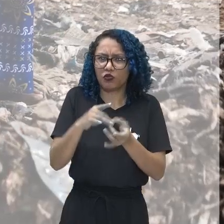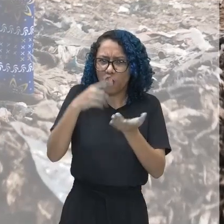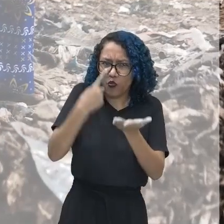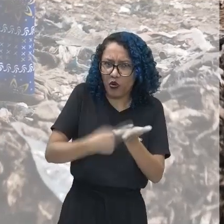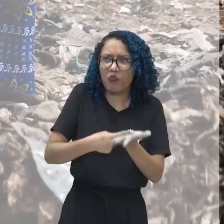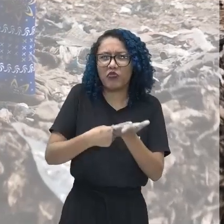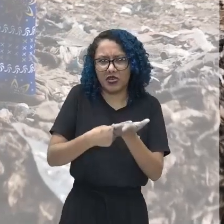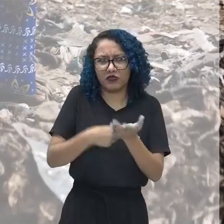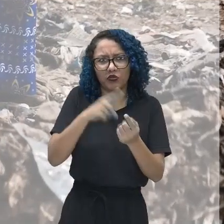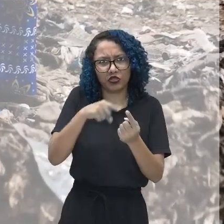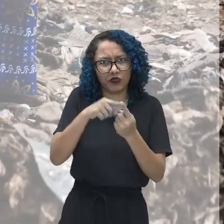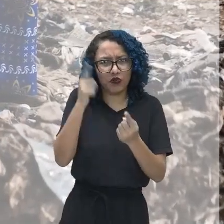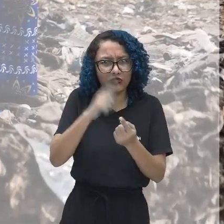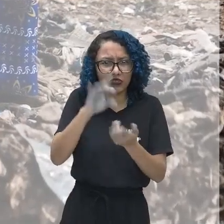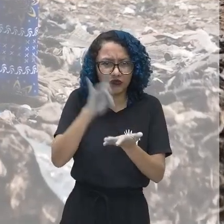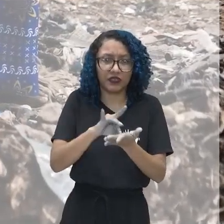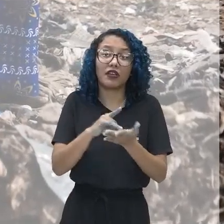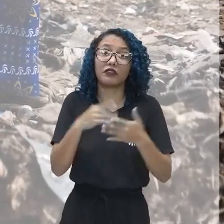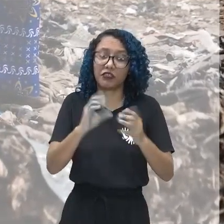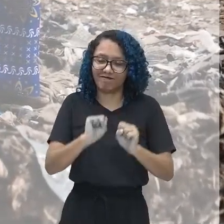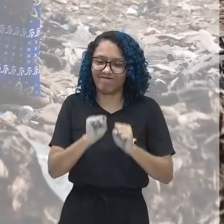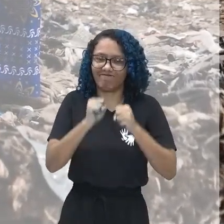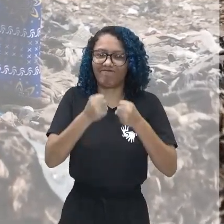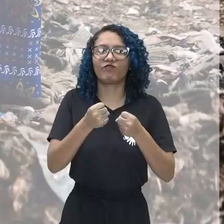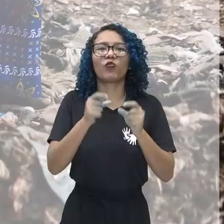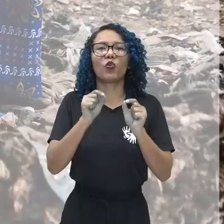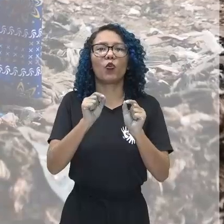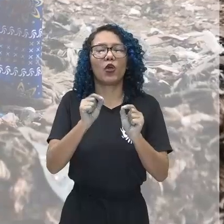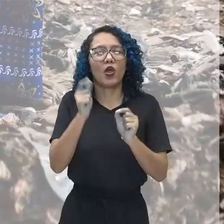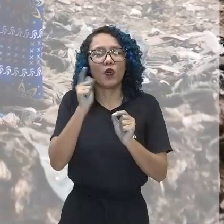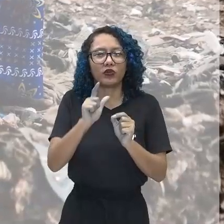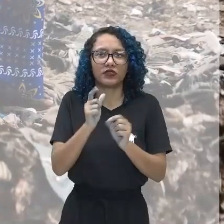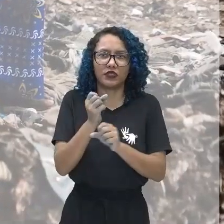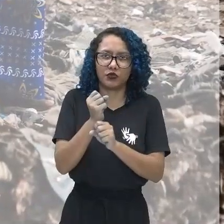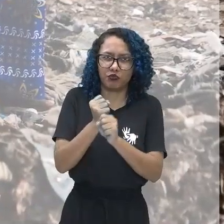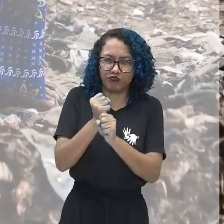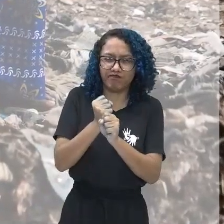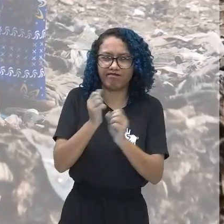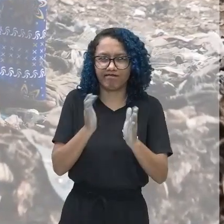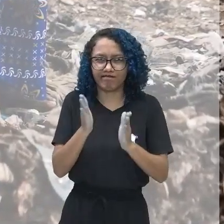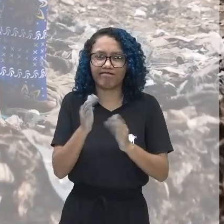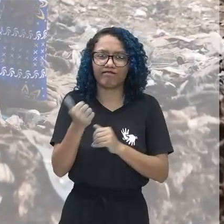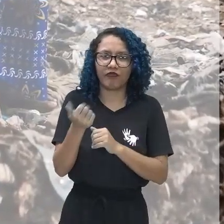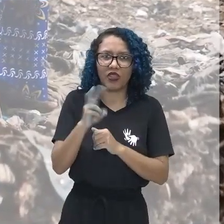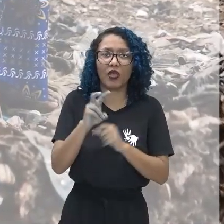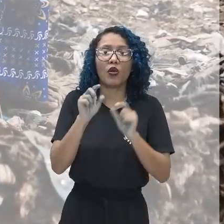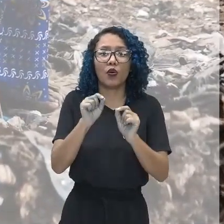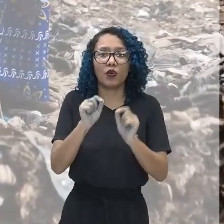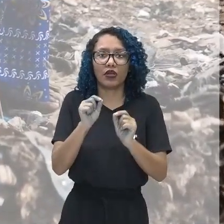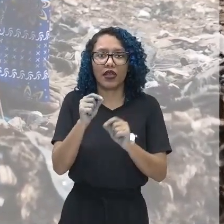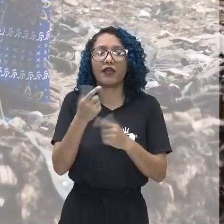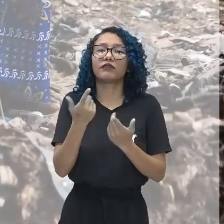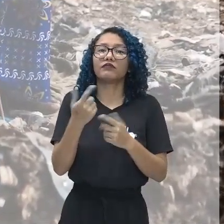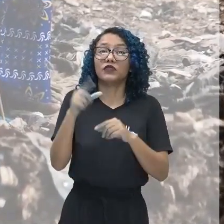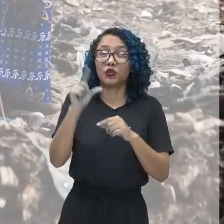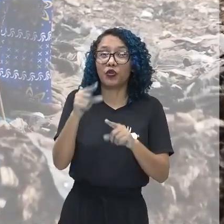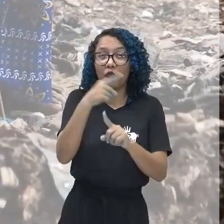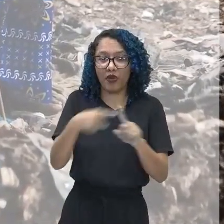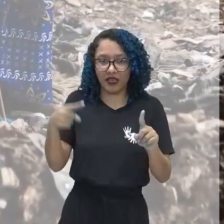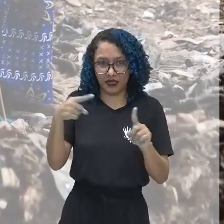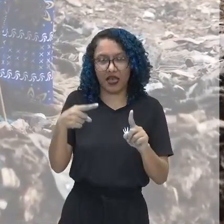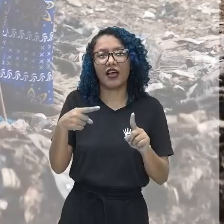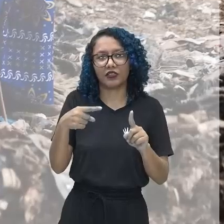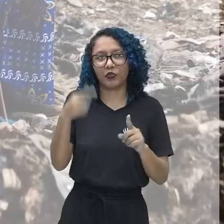os esforços deram resultados. Em 15 anos, conseguimos diminuir pela metade o número de pessoas vivendo em